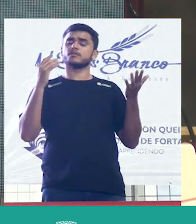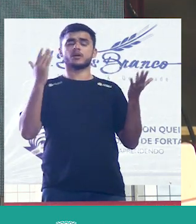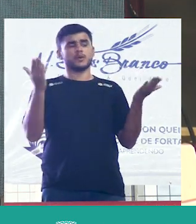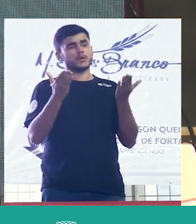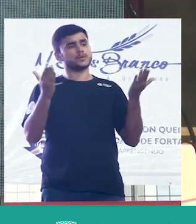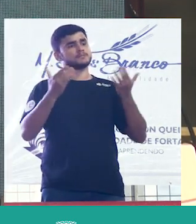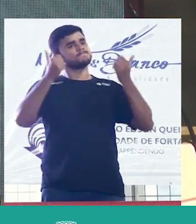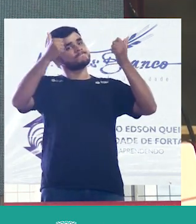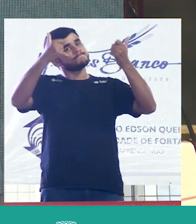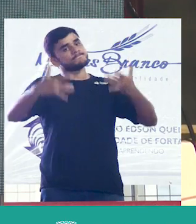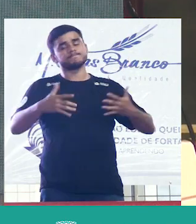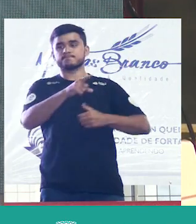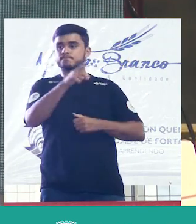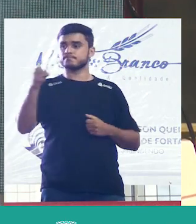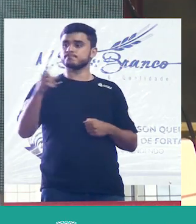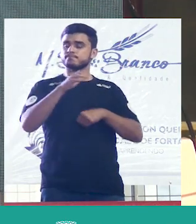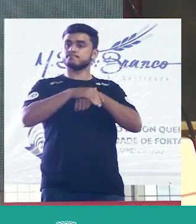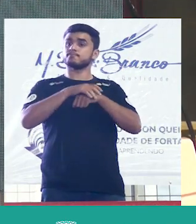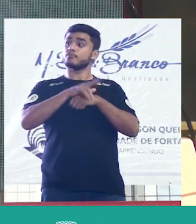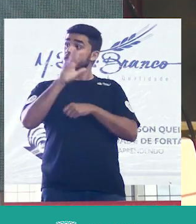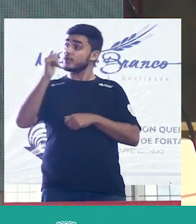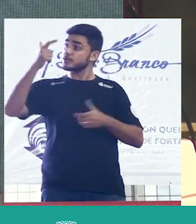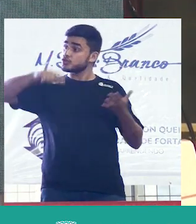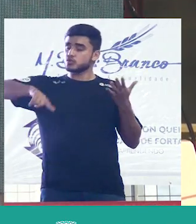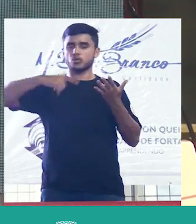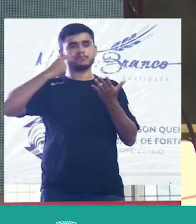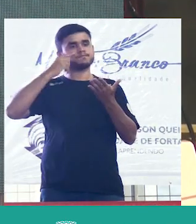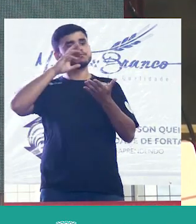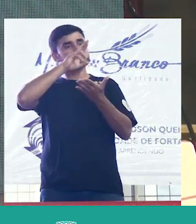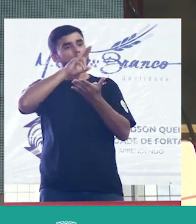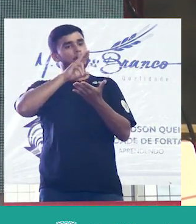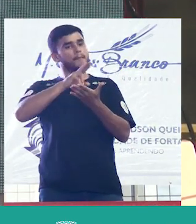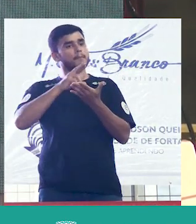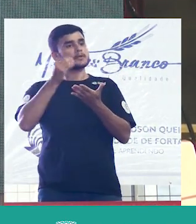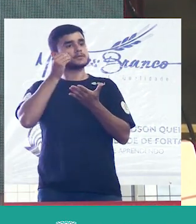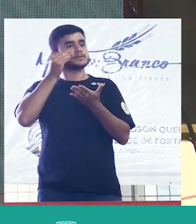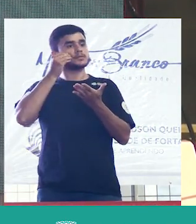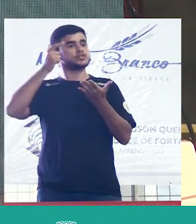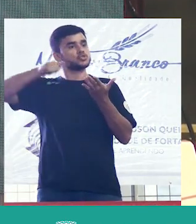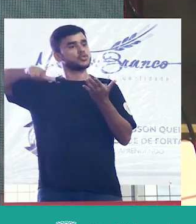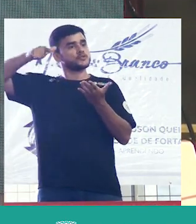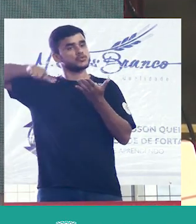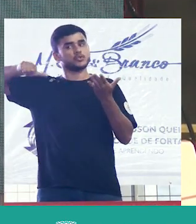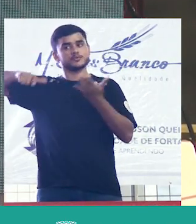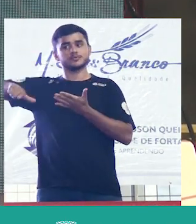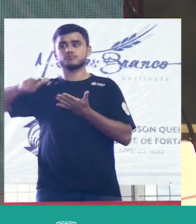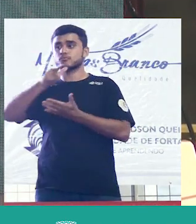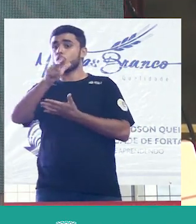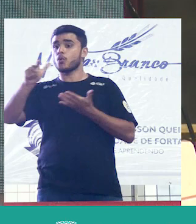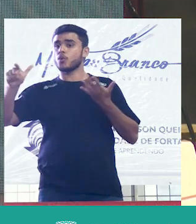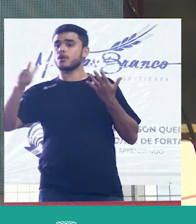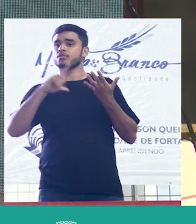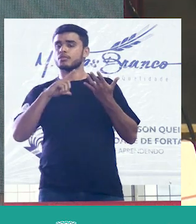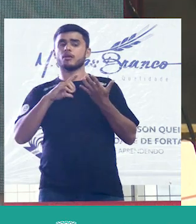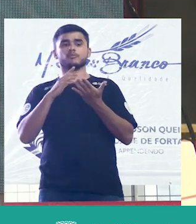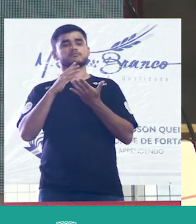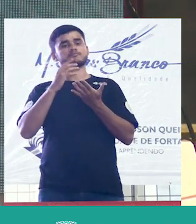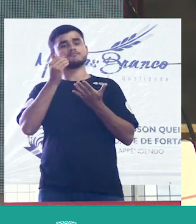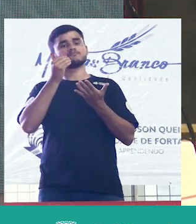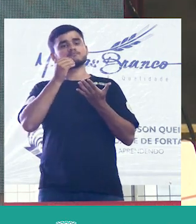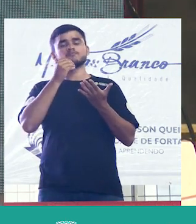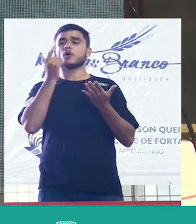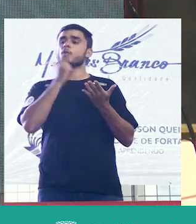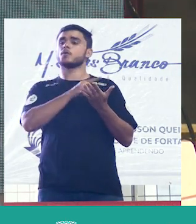aqui com vocês, se você refizer essas questões e tentar fazer as outras que estão aí propostas, eu acho que